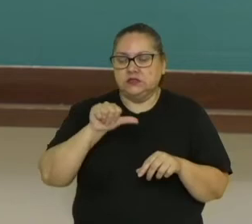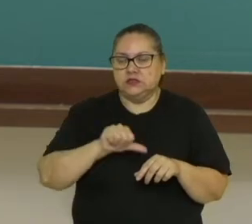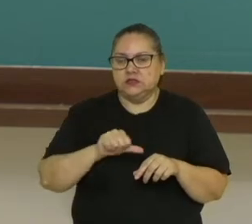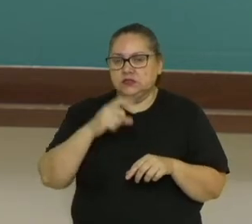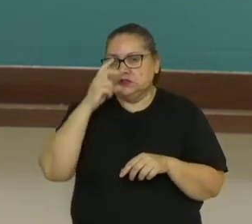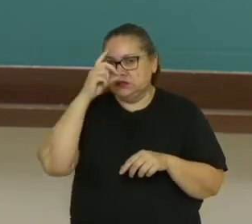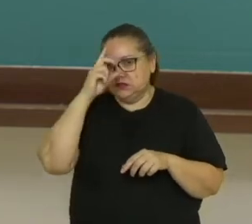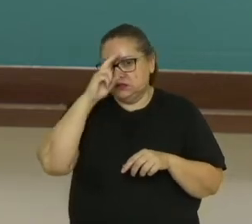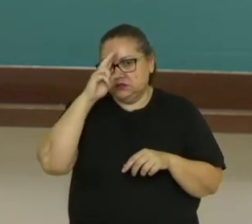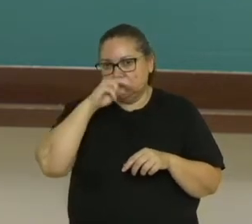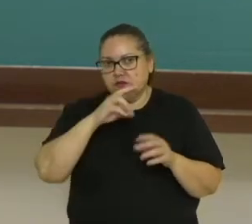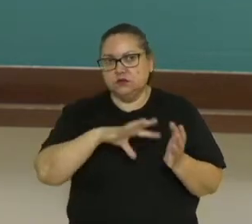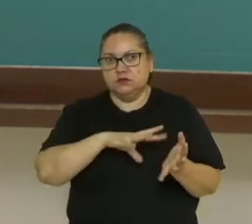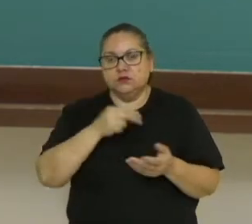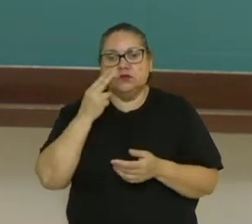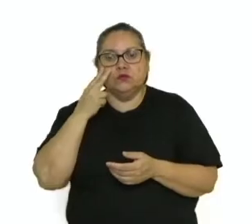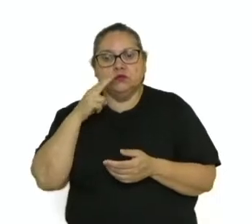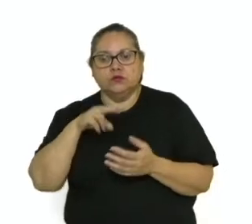nesse período.